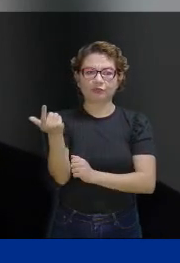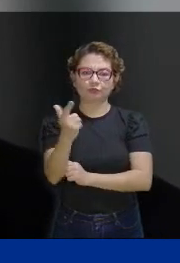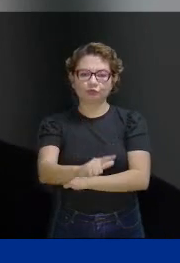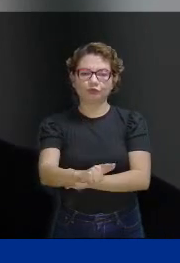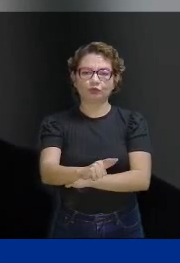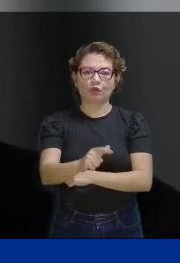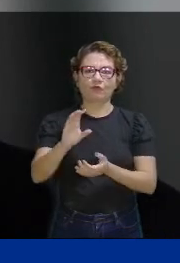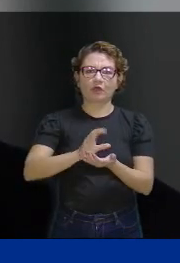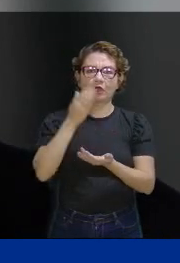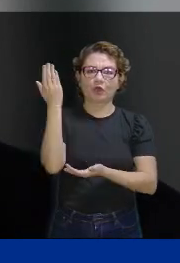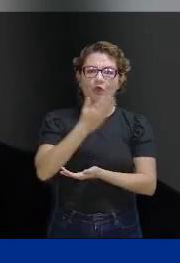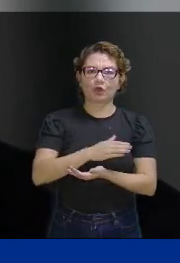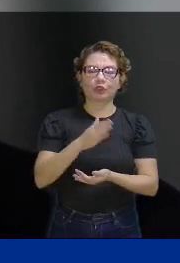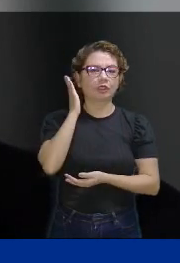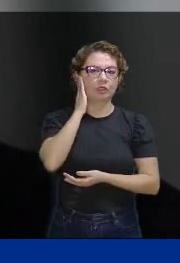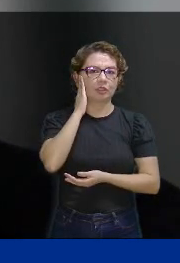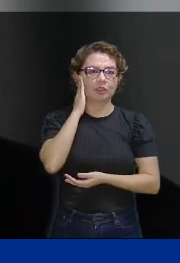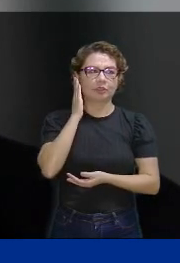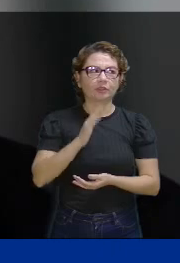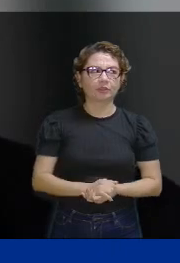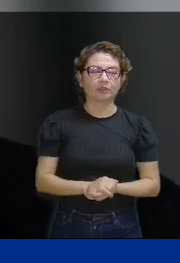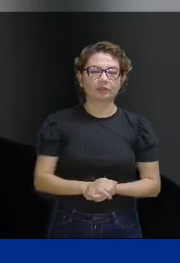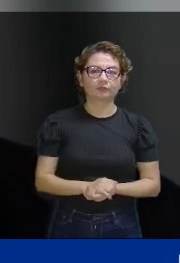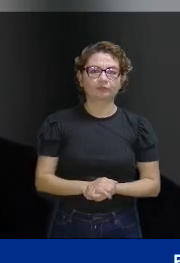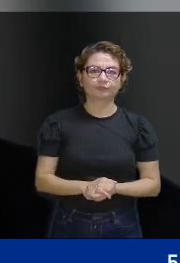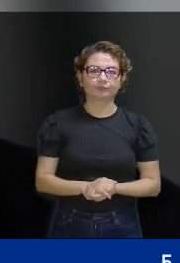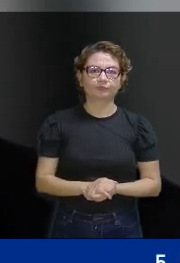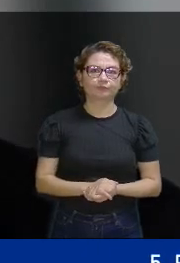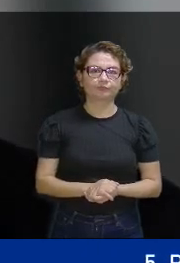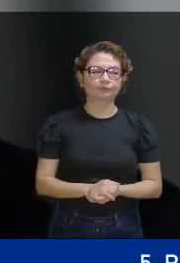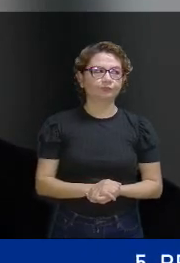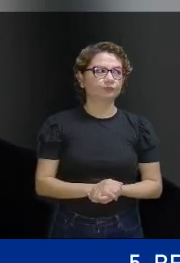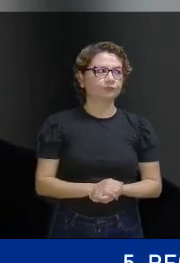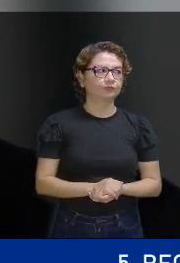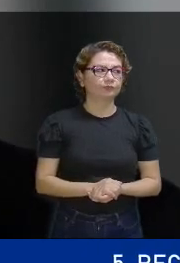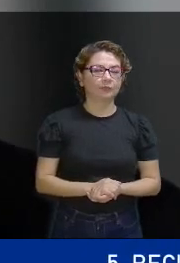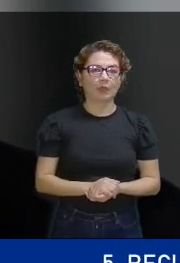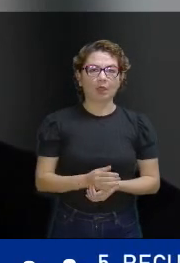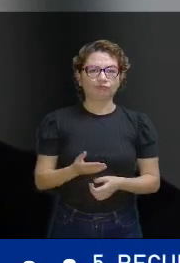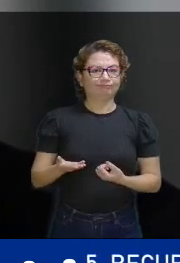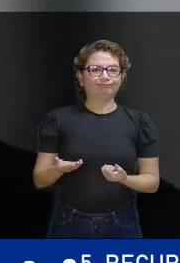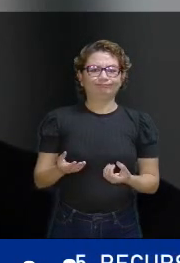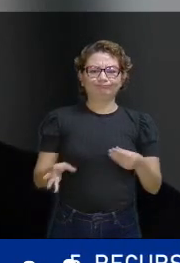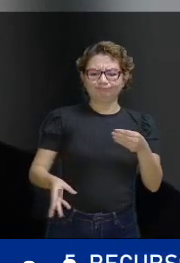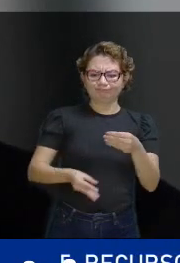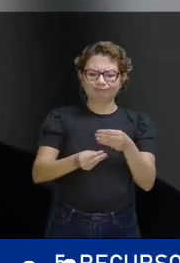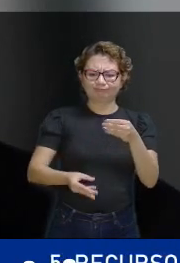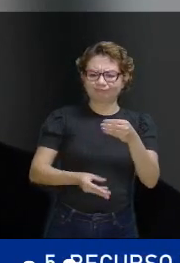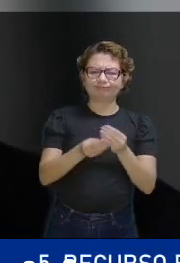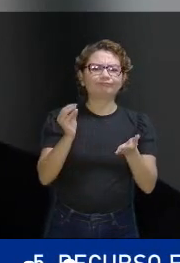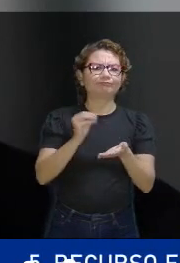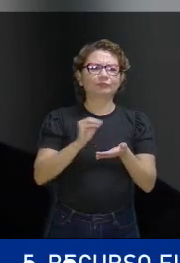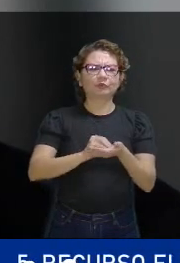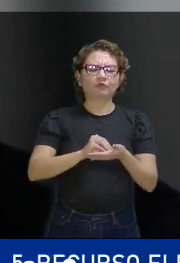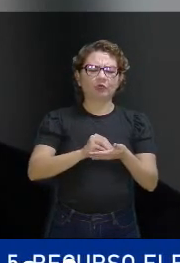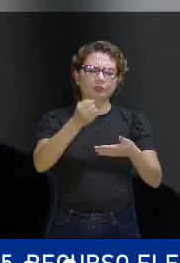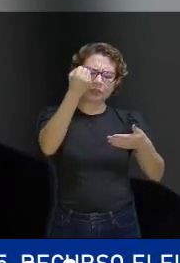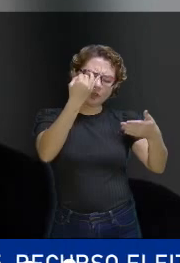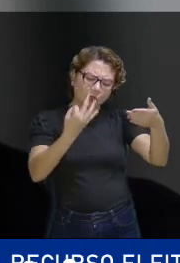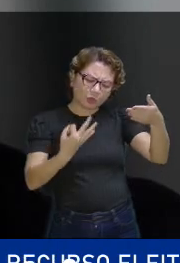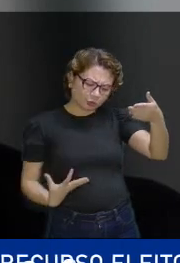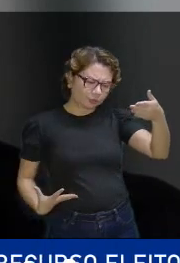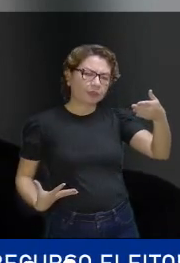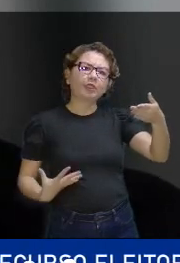contas, por entender que o juízo de primeiro grau não fundamentou o cotejo dos valores apontados